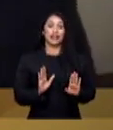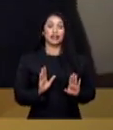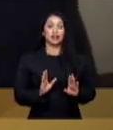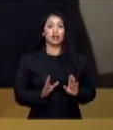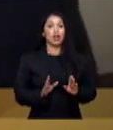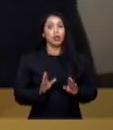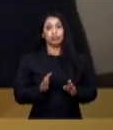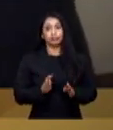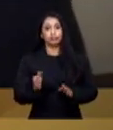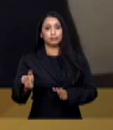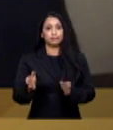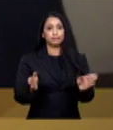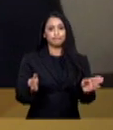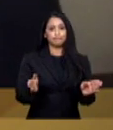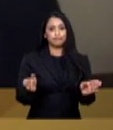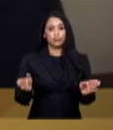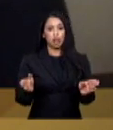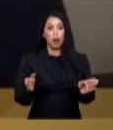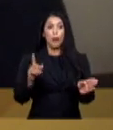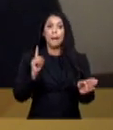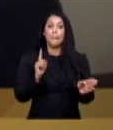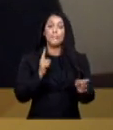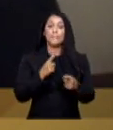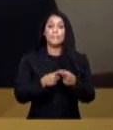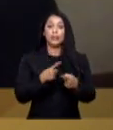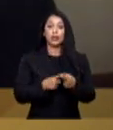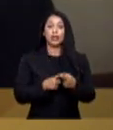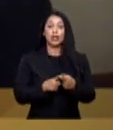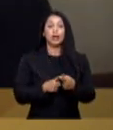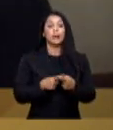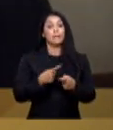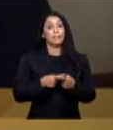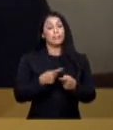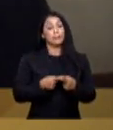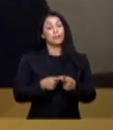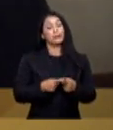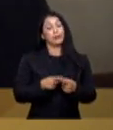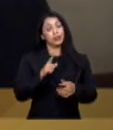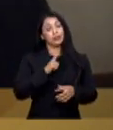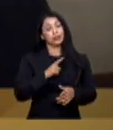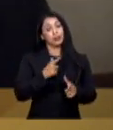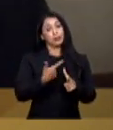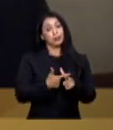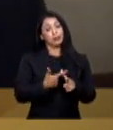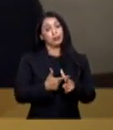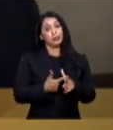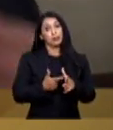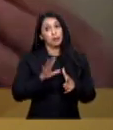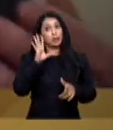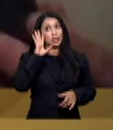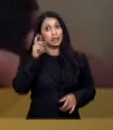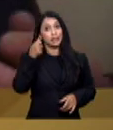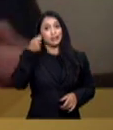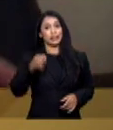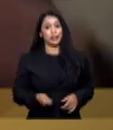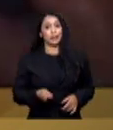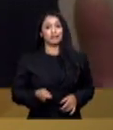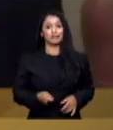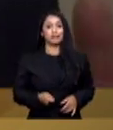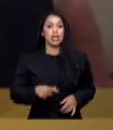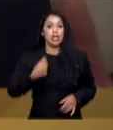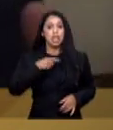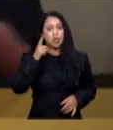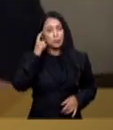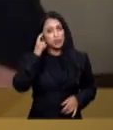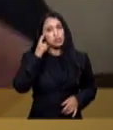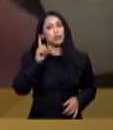gumes, porque ela pode voltar-se contra o próprio impetrante. Quer dizer, eu penso que é um direito